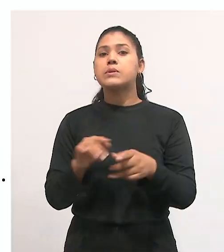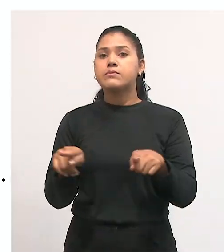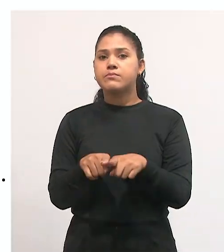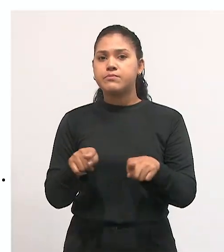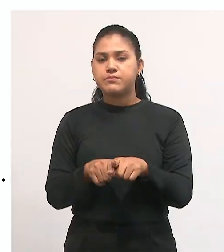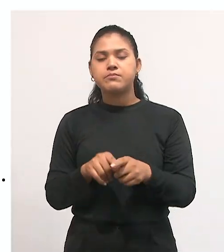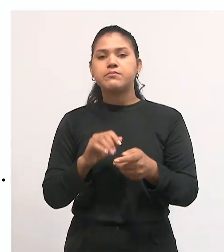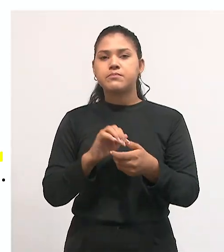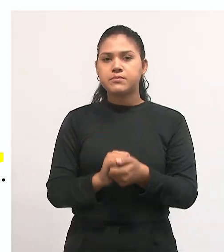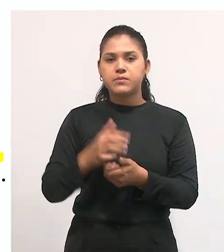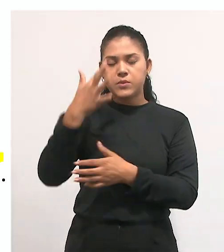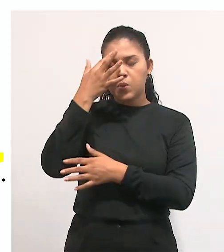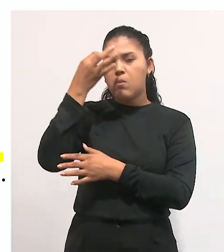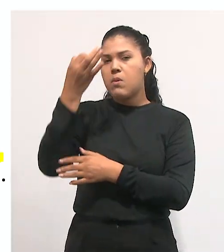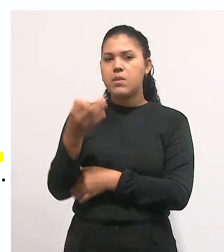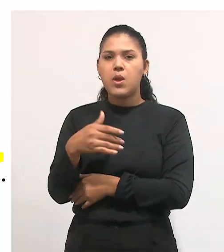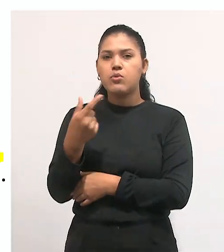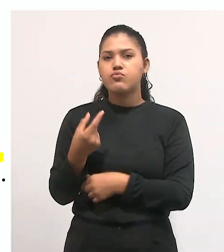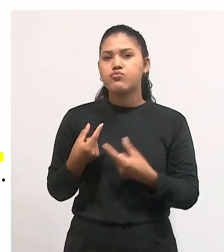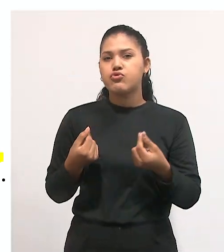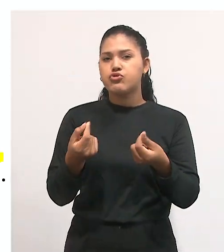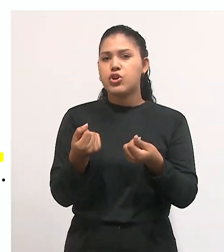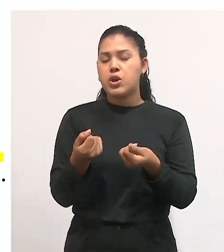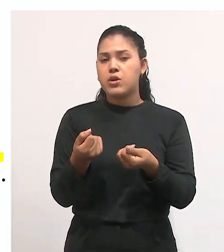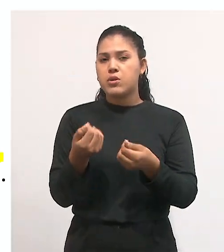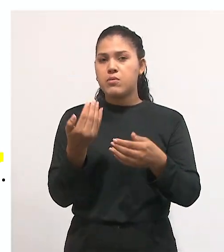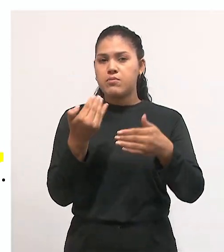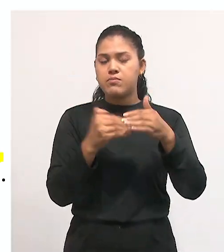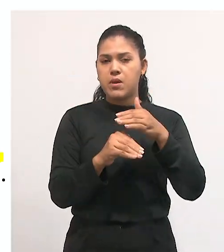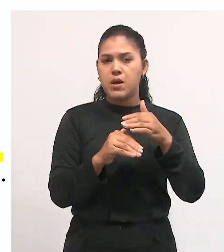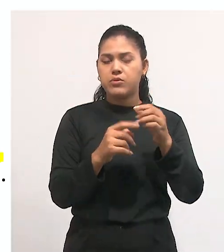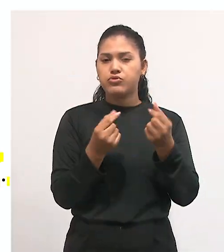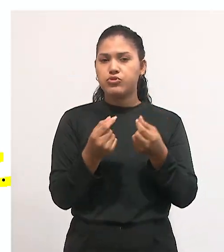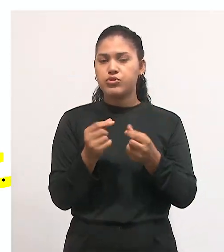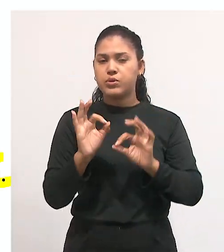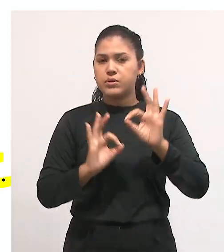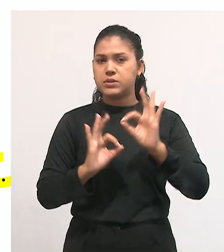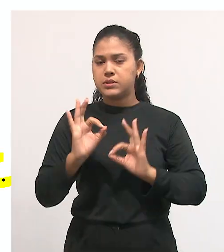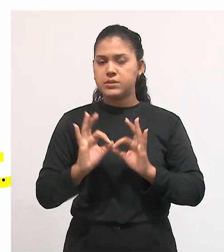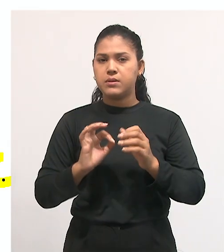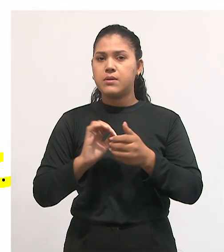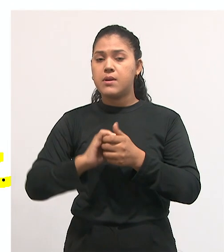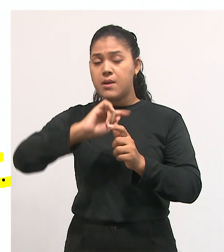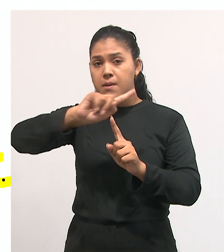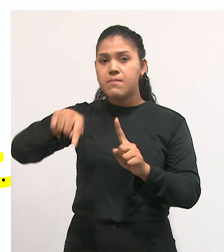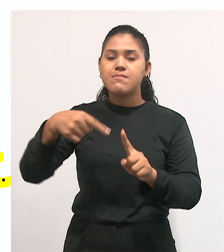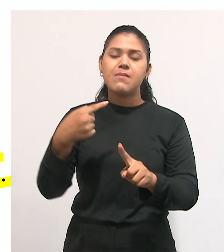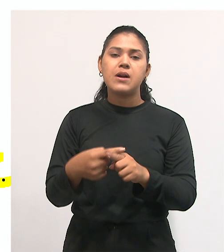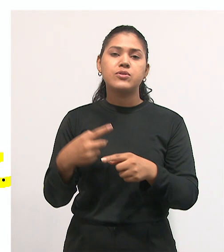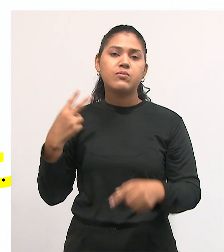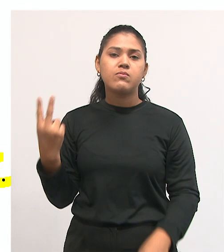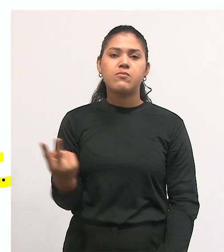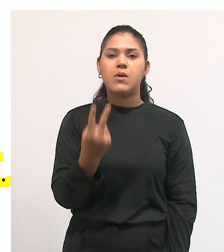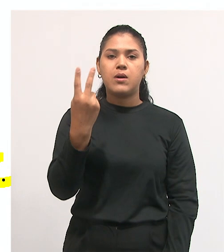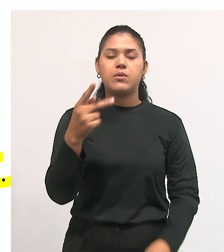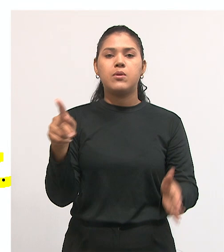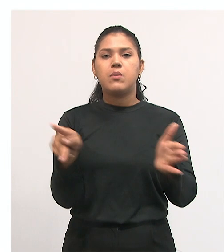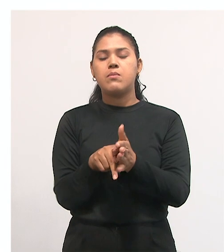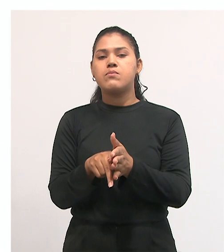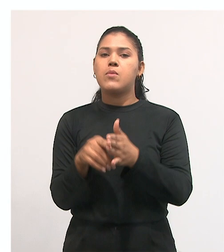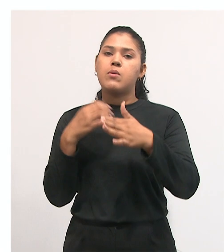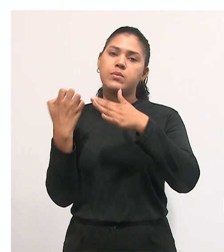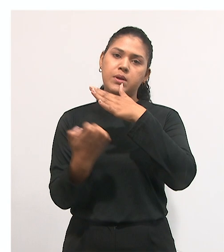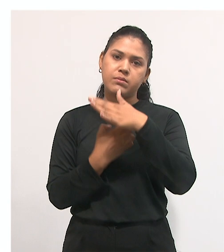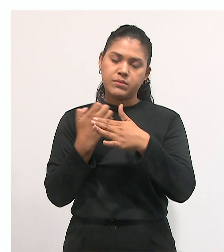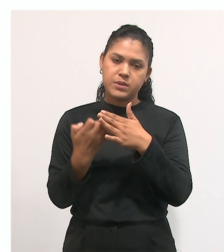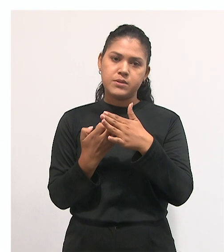fontes de aplicações do capital de giro e do investimento. E, por fim, o grau de liquidez da empresa, né? Como que está a saúde